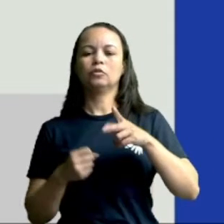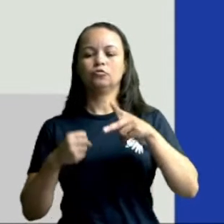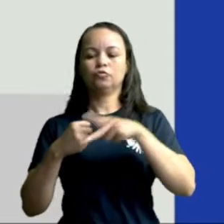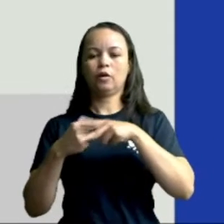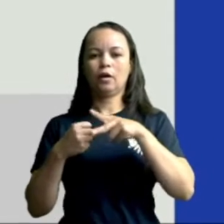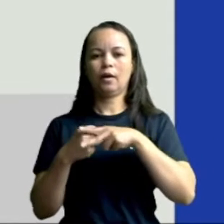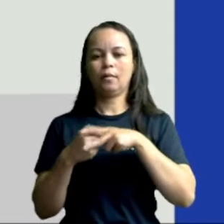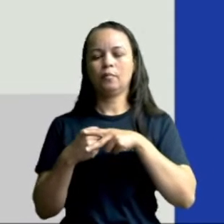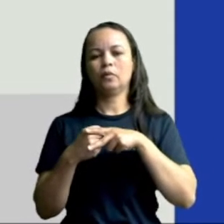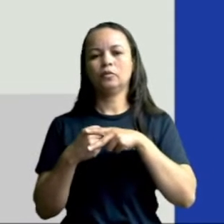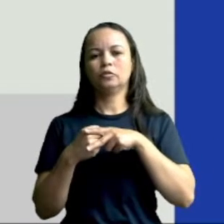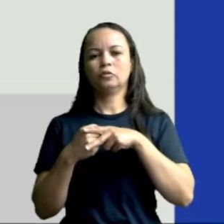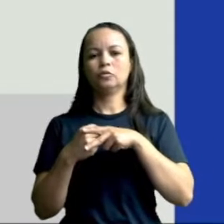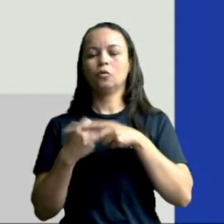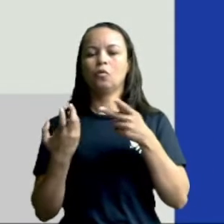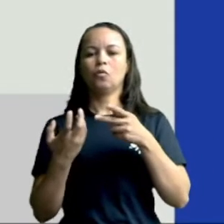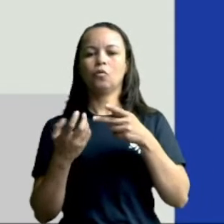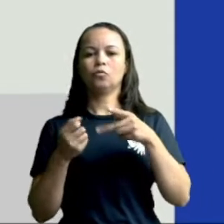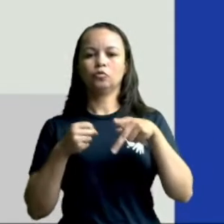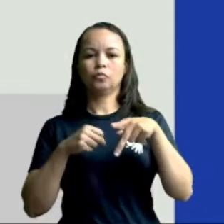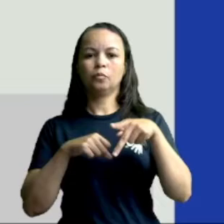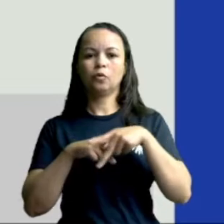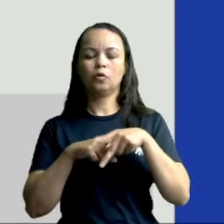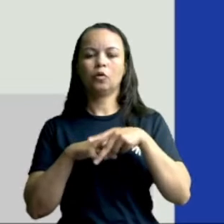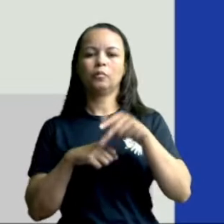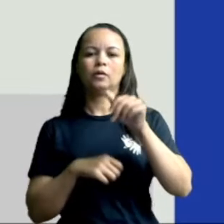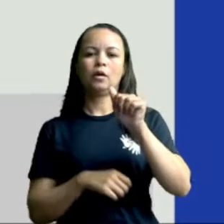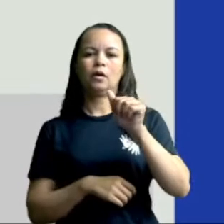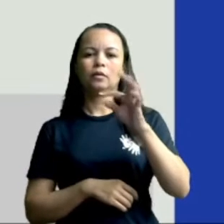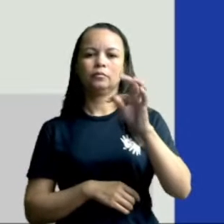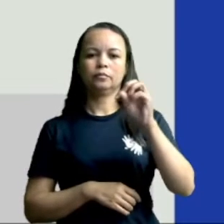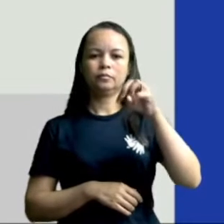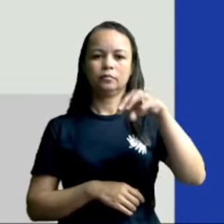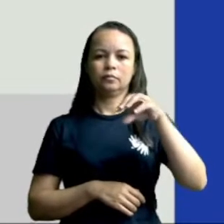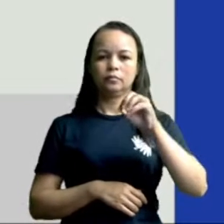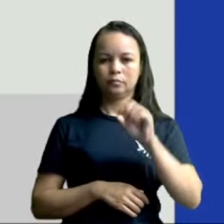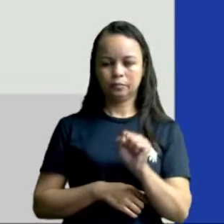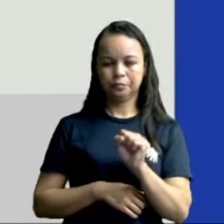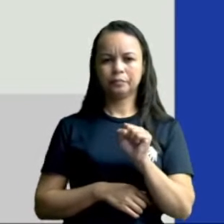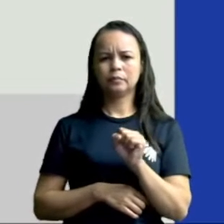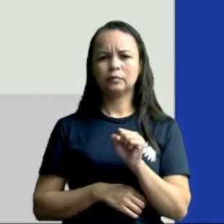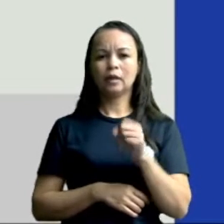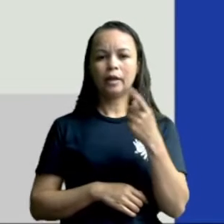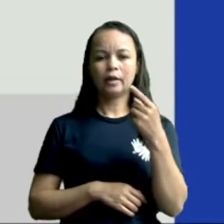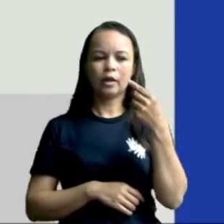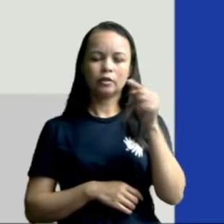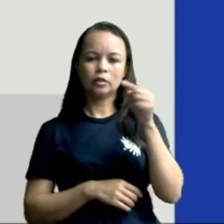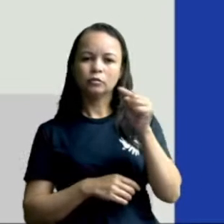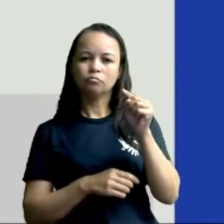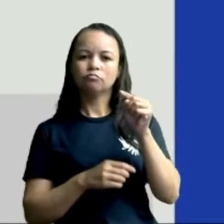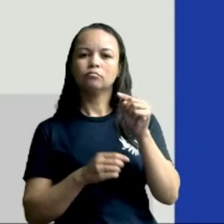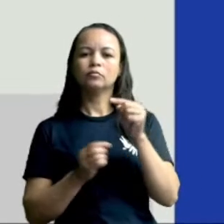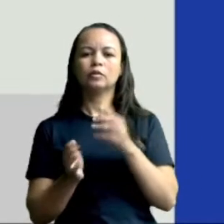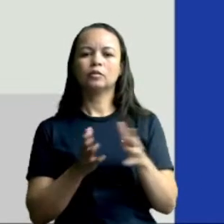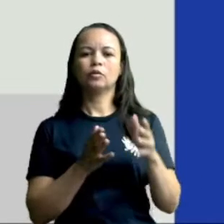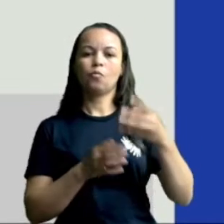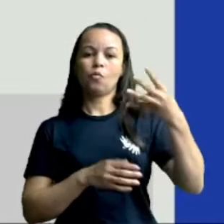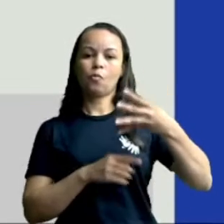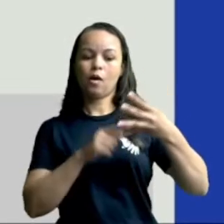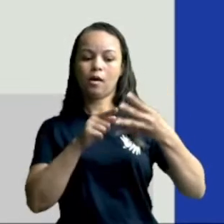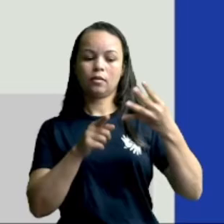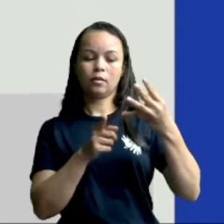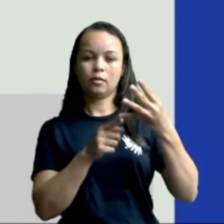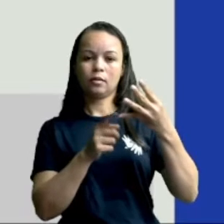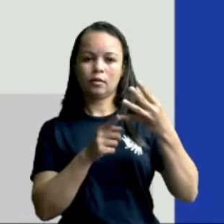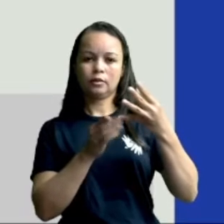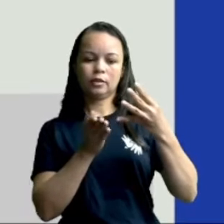com os pronomes átonos, certo? Aí eles são acentuados e aí como é a quarta sílaba de trás